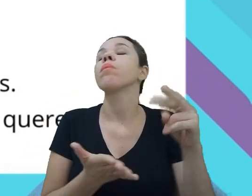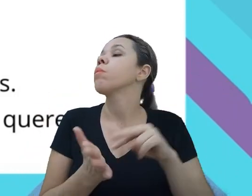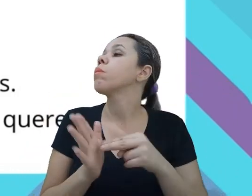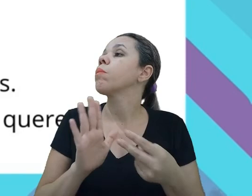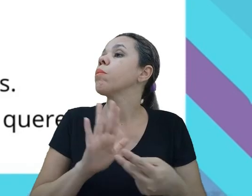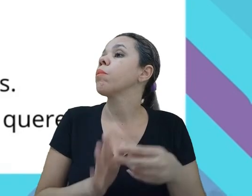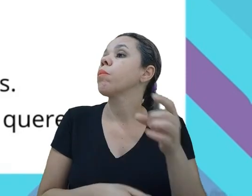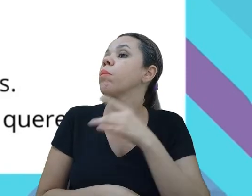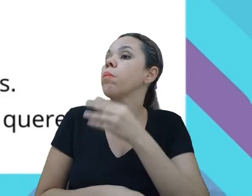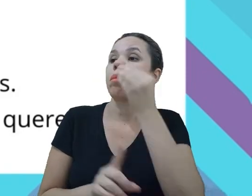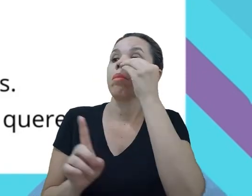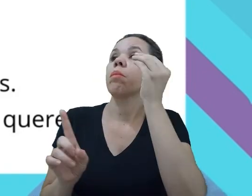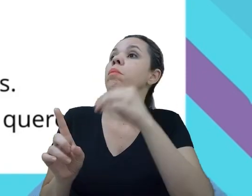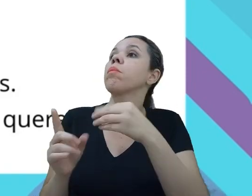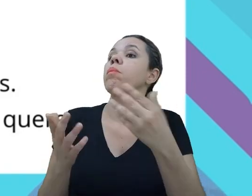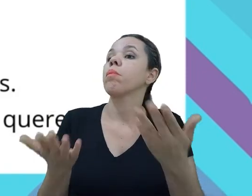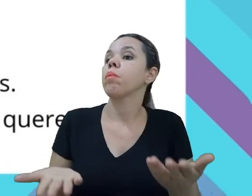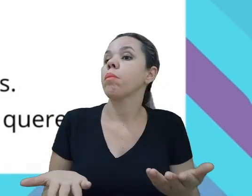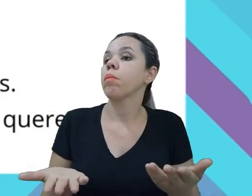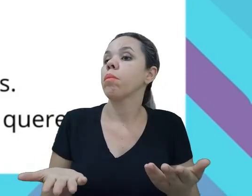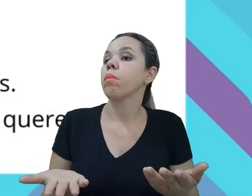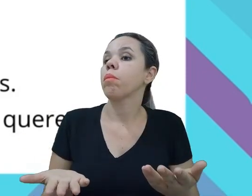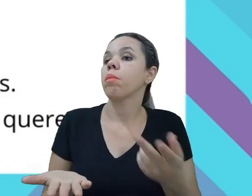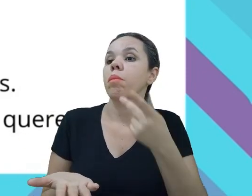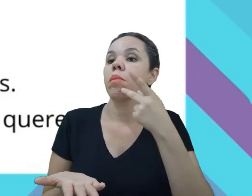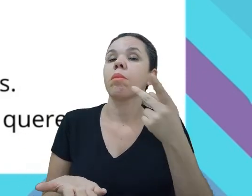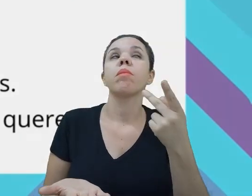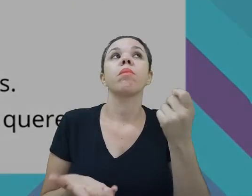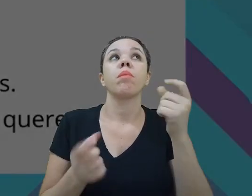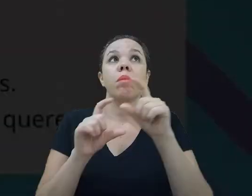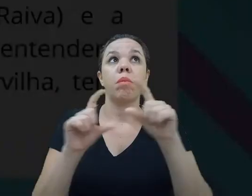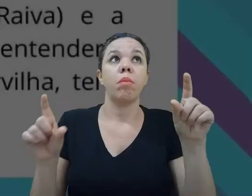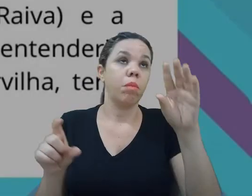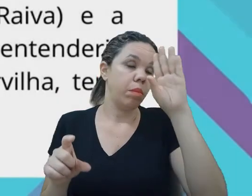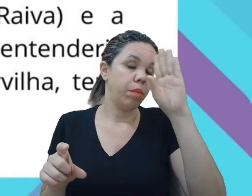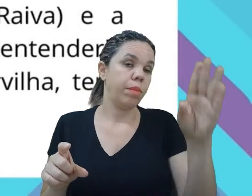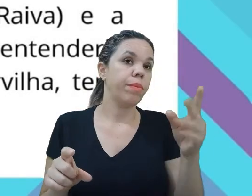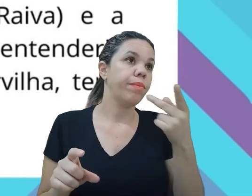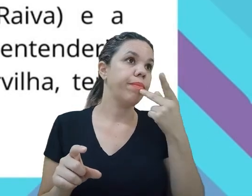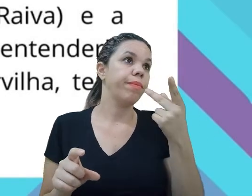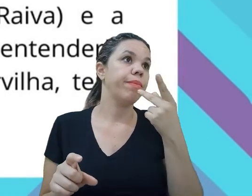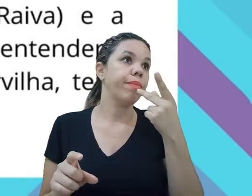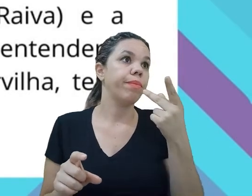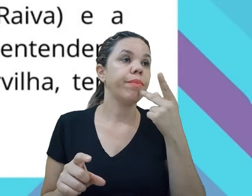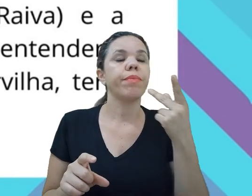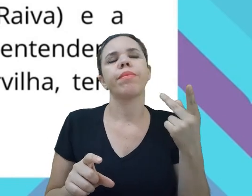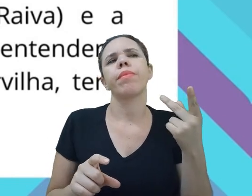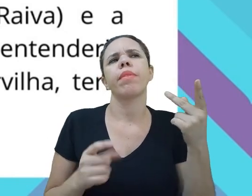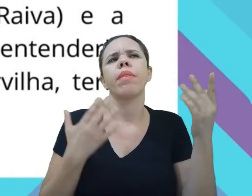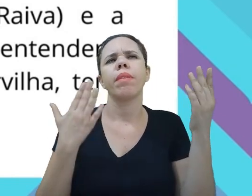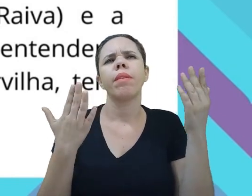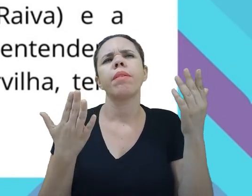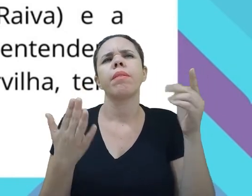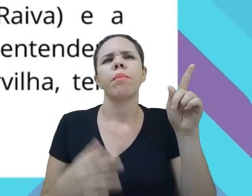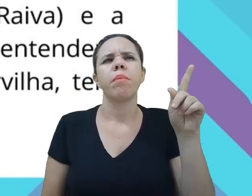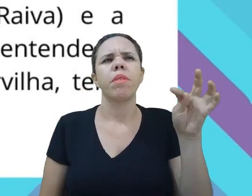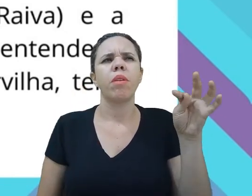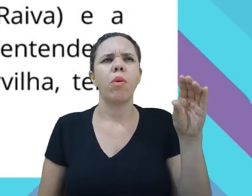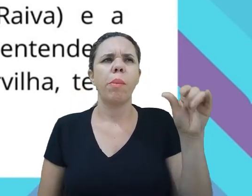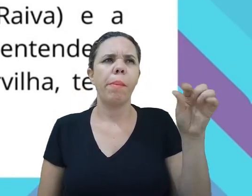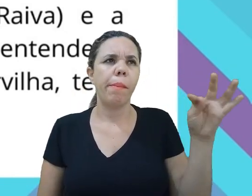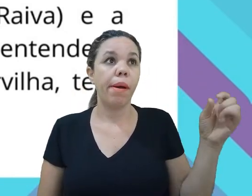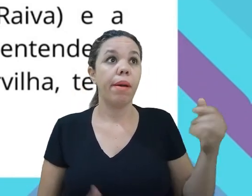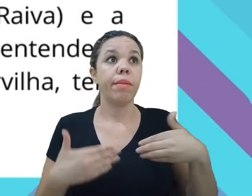destaca o fato do psicopata sempre procurar ser especial e importante. A Oral, na personagem Tristeza, também se